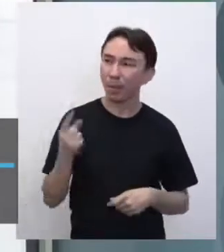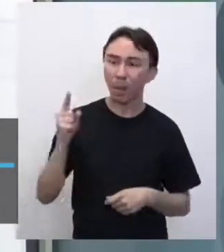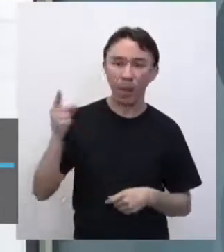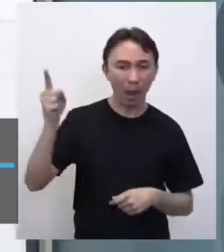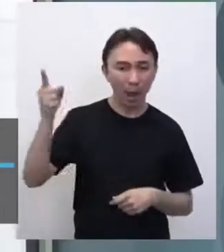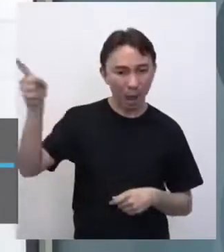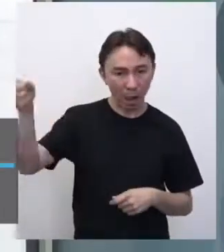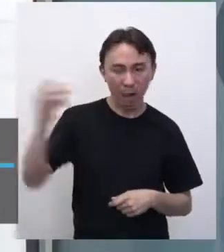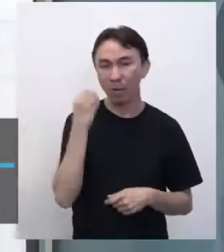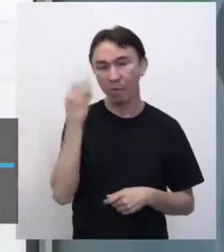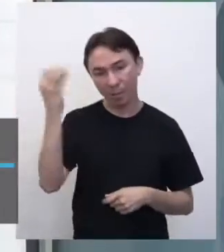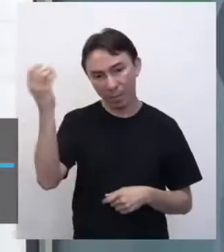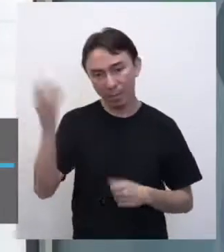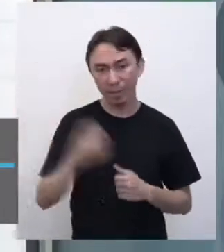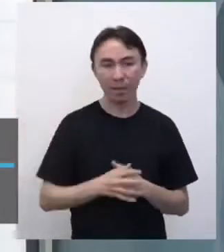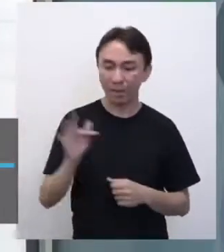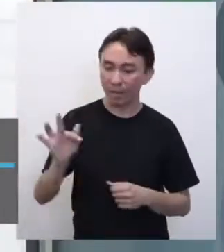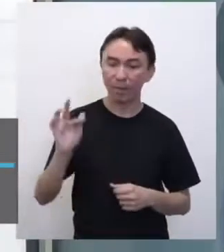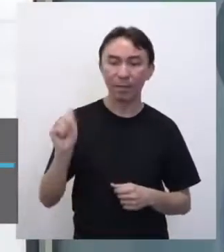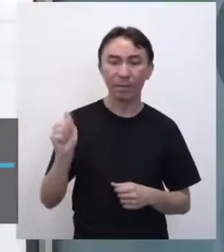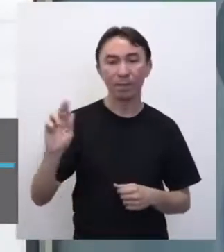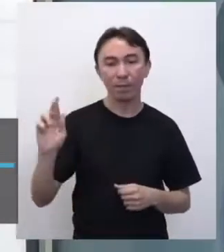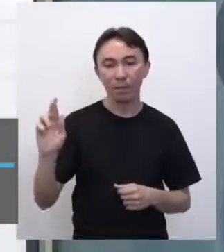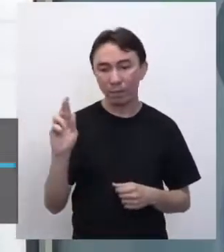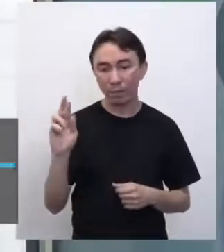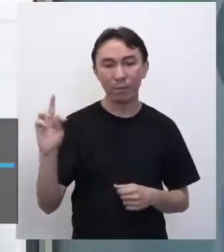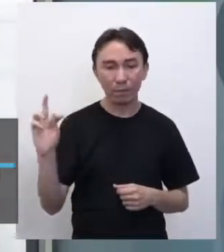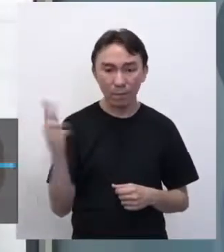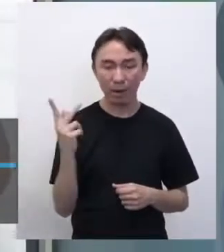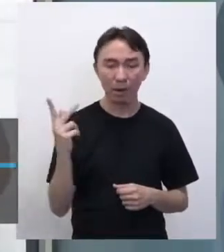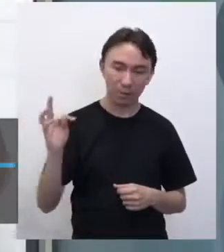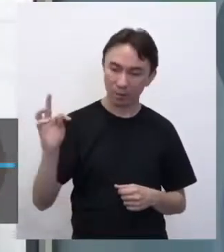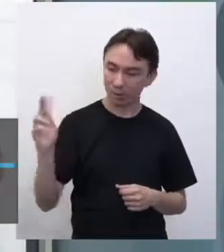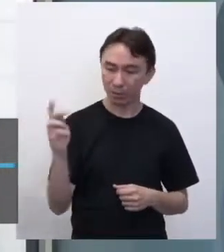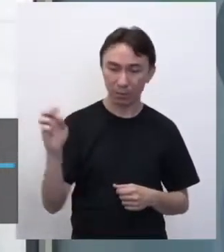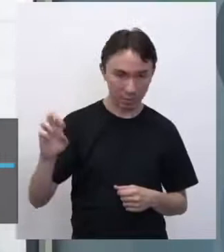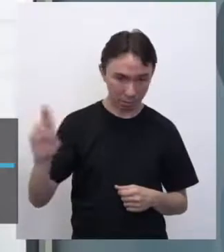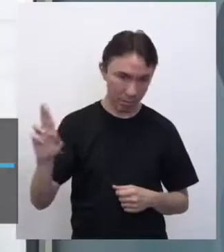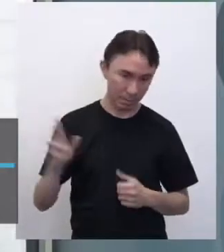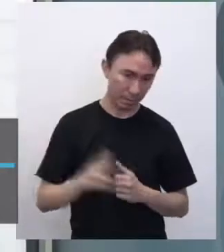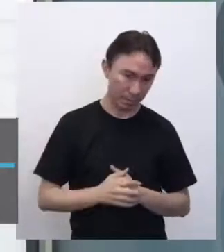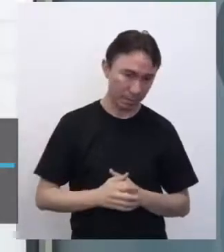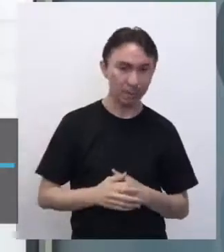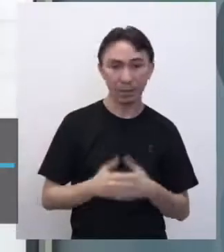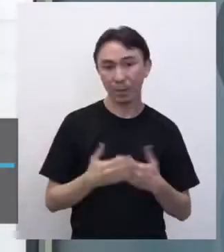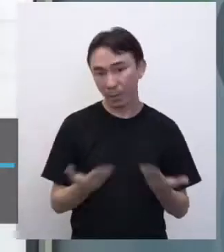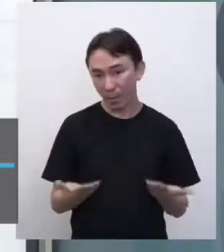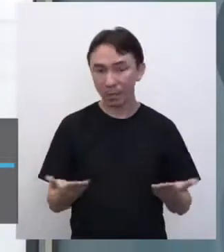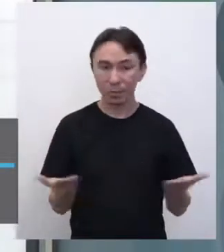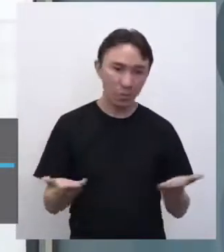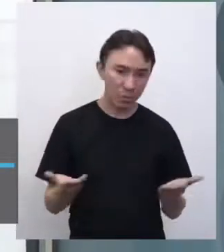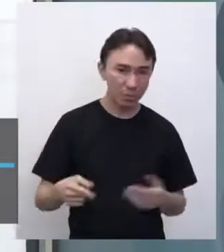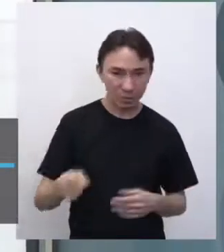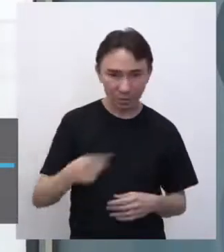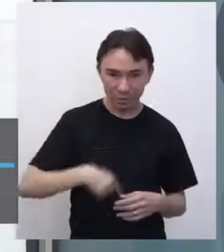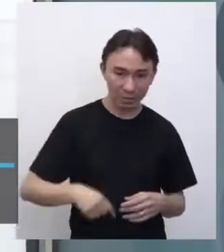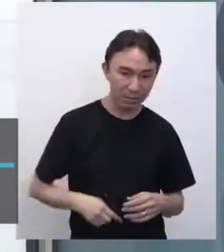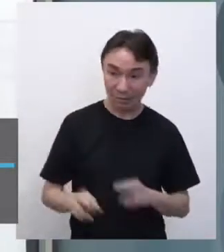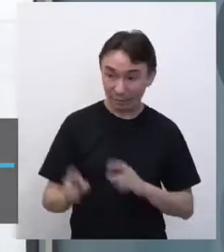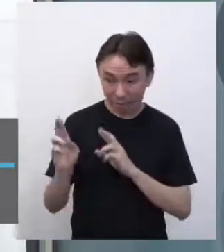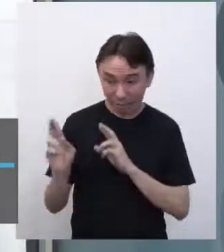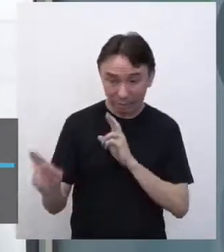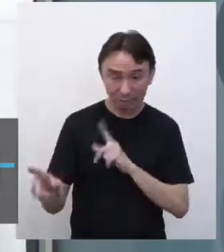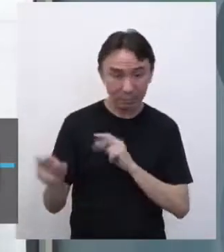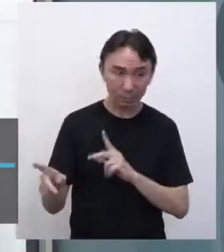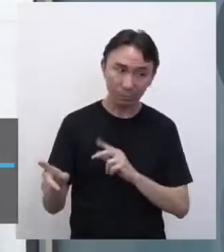have to travel farther. Então, eu tenho com a letrinha A. Okay? Mas hoje em dia as pessoas não fazem muita essa diferença. Okay?